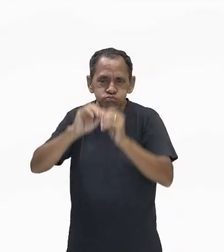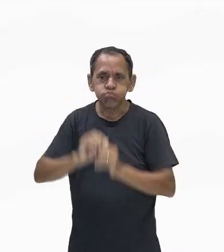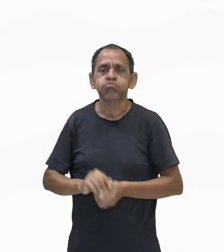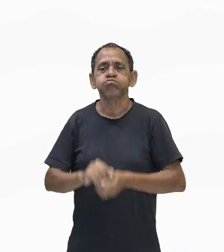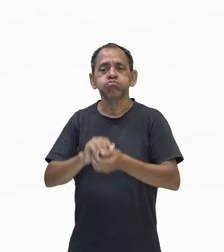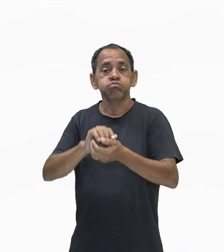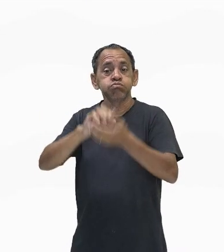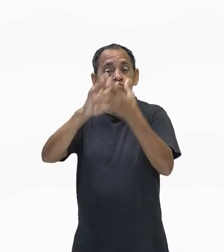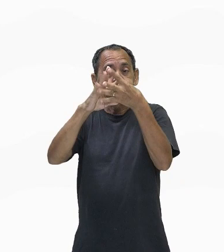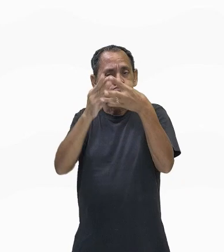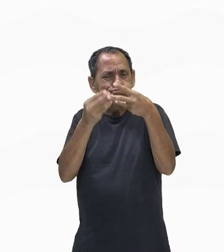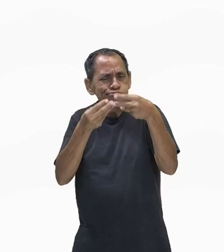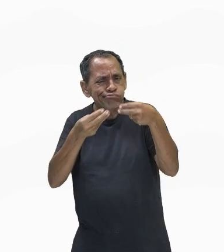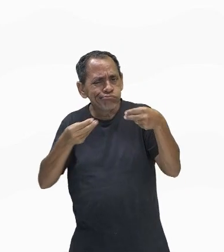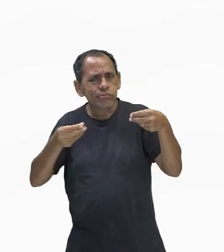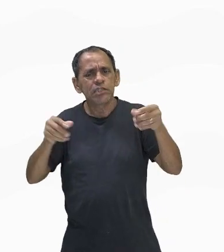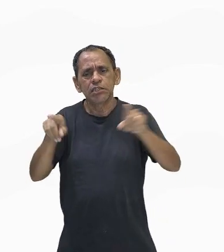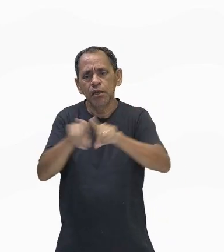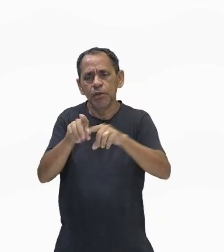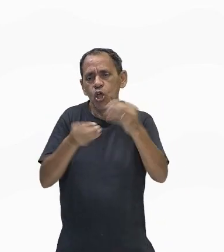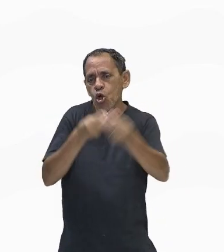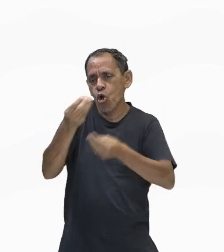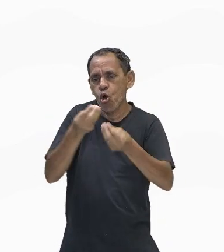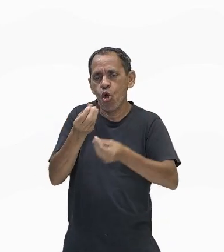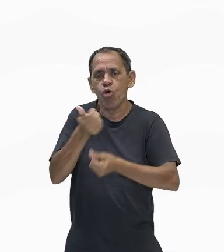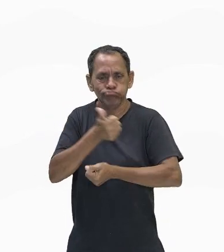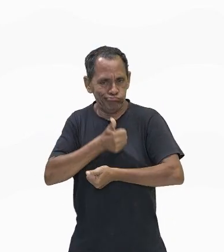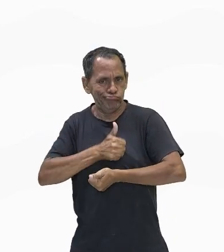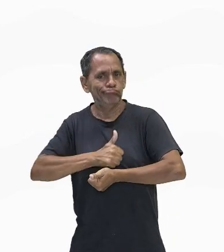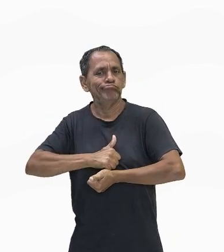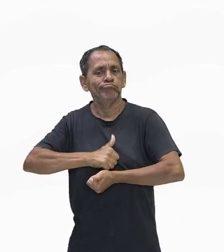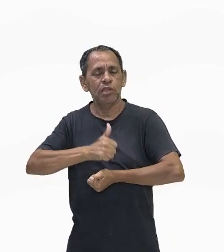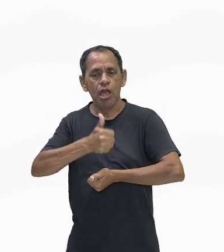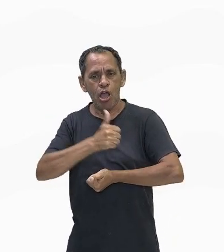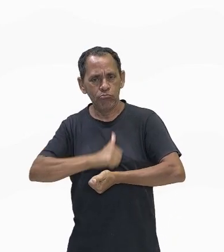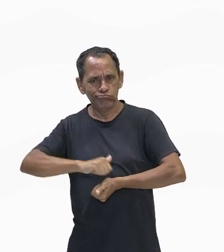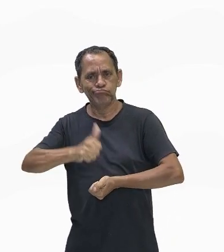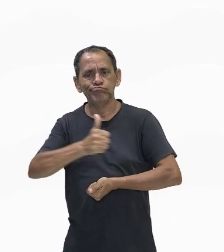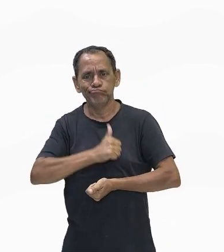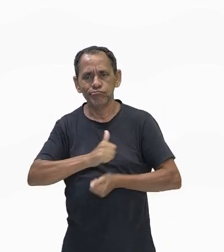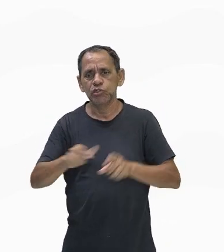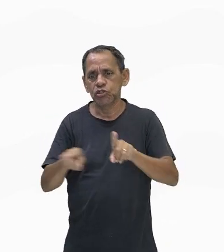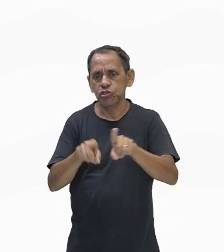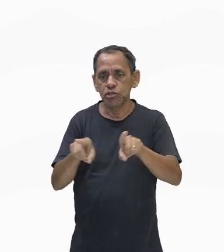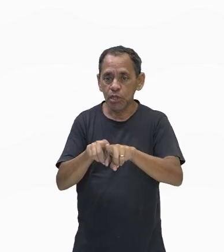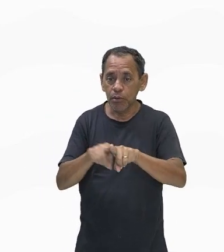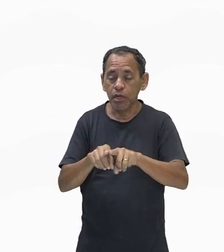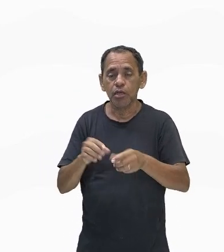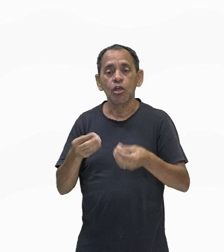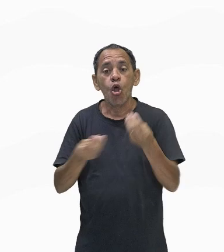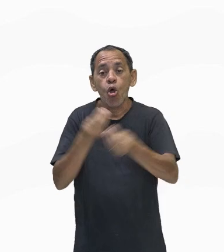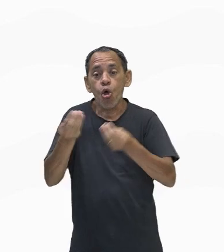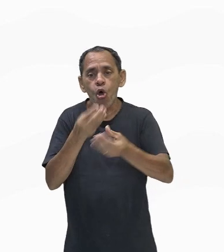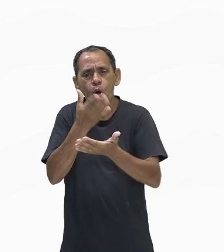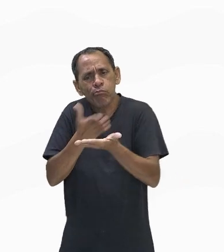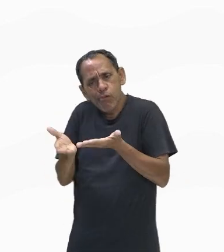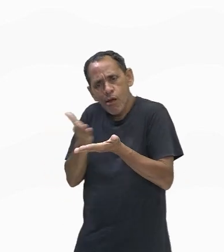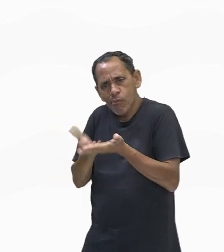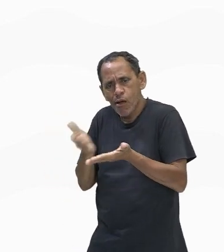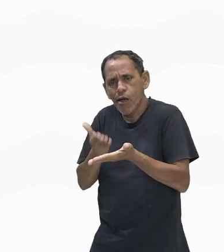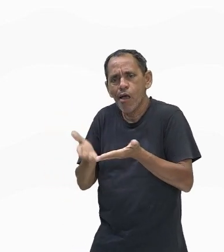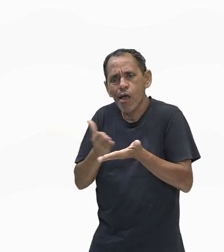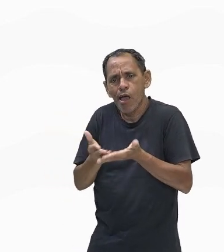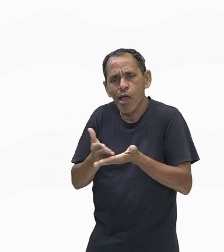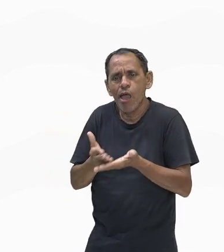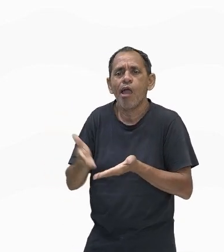como elevar a autoestima. Primeiro, elimine a culpa. Você não é culpado, né? Vamos